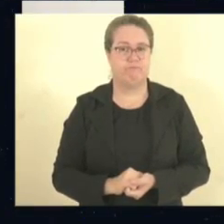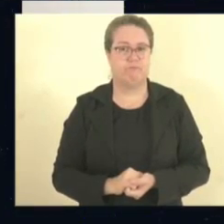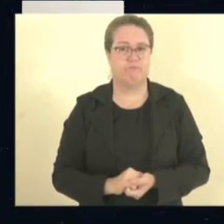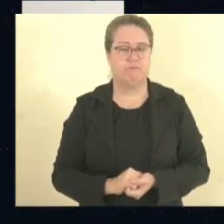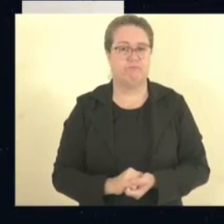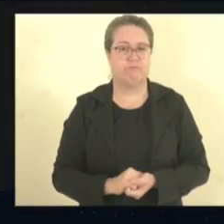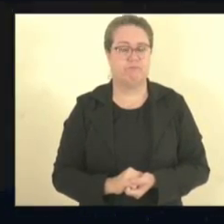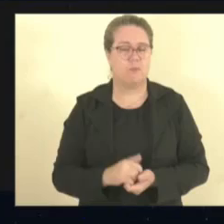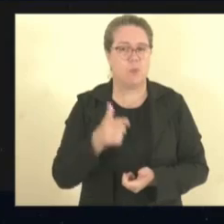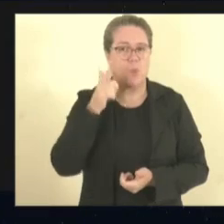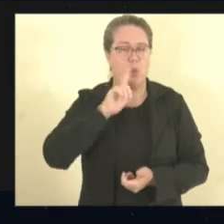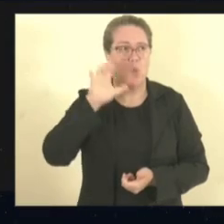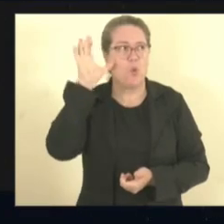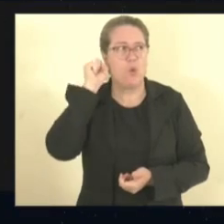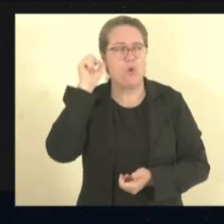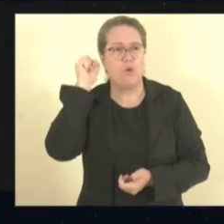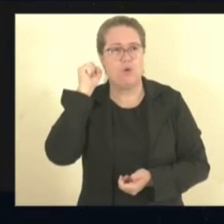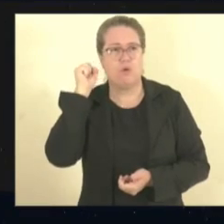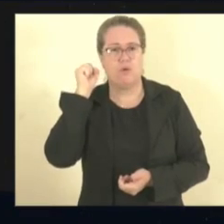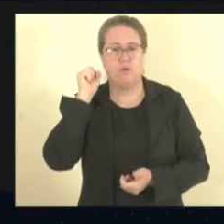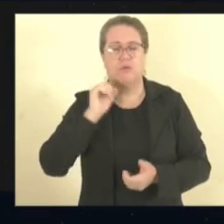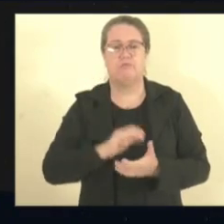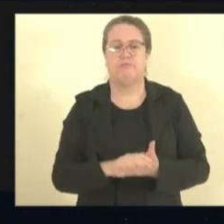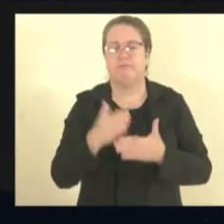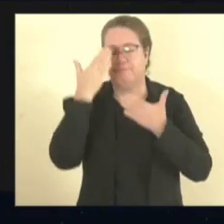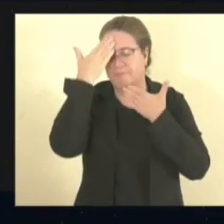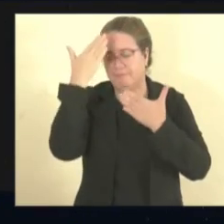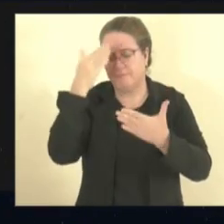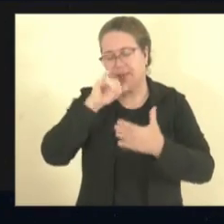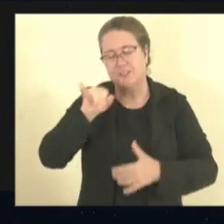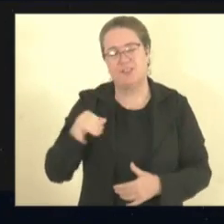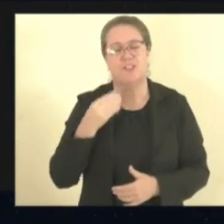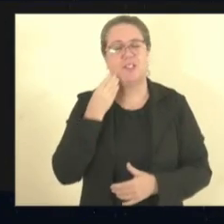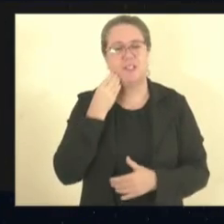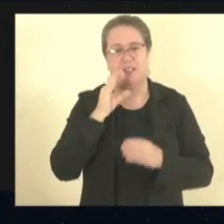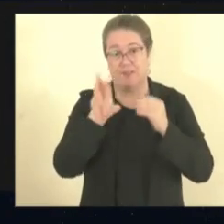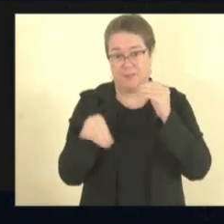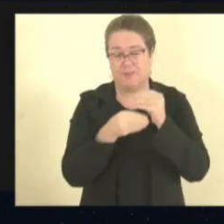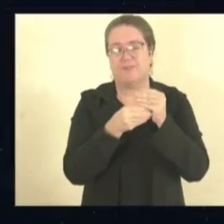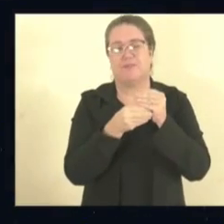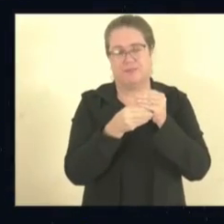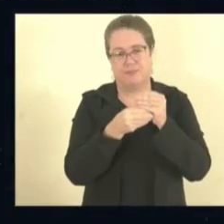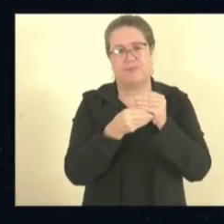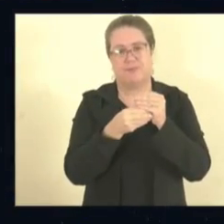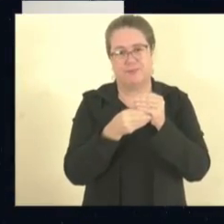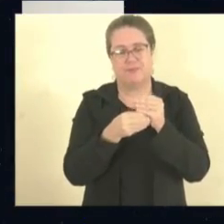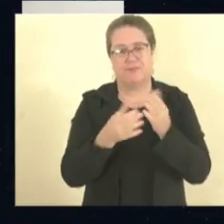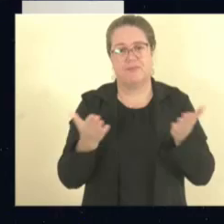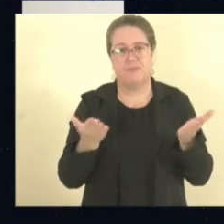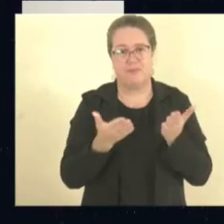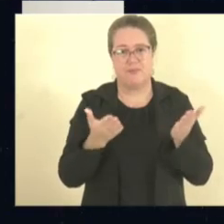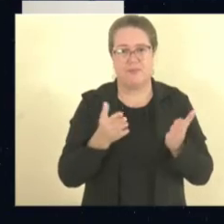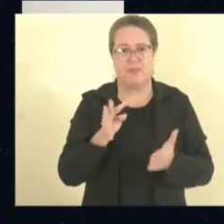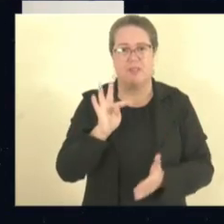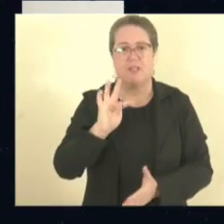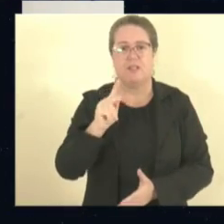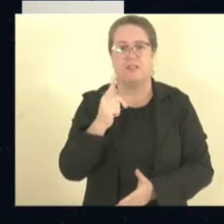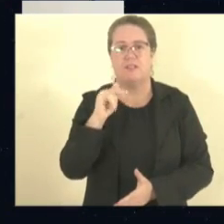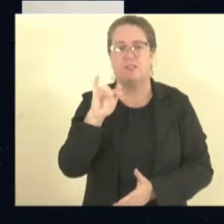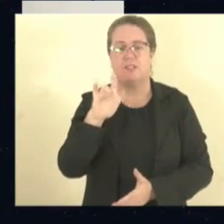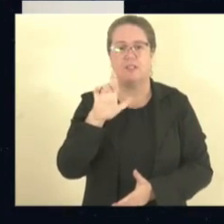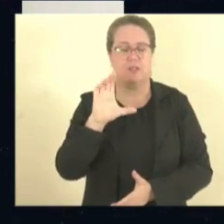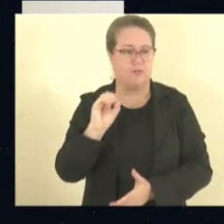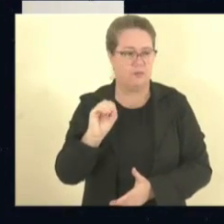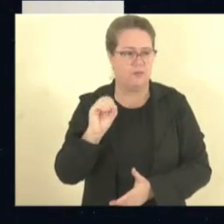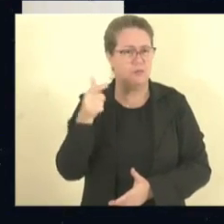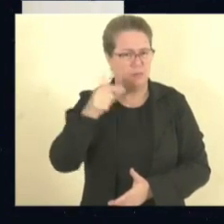Deputado Mazinho, obrigado, deputado Janete, para concluir, deputado Thiago, e depois encerro a discussão. Thiago, óbvio, de